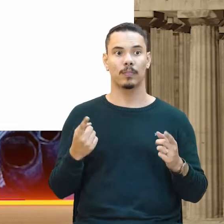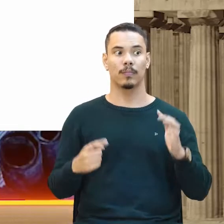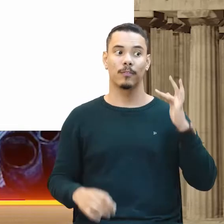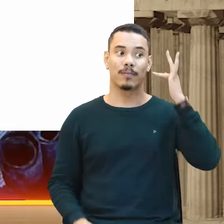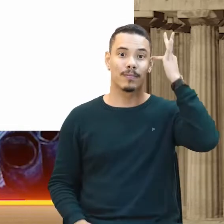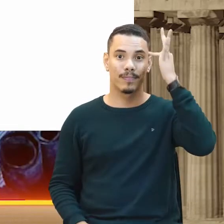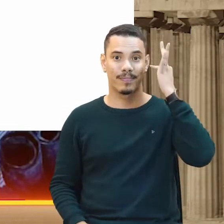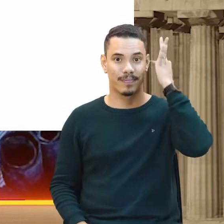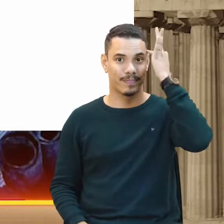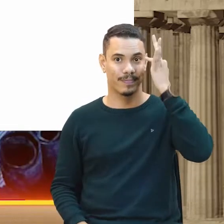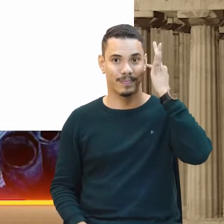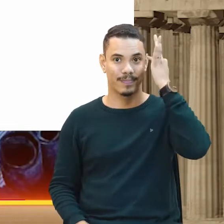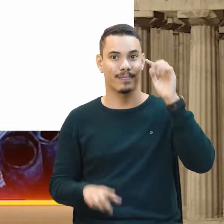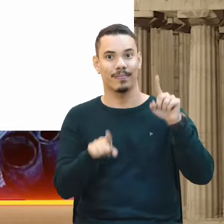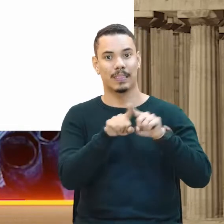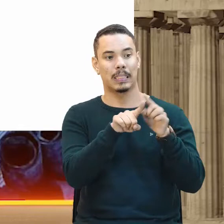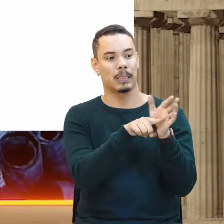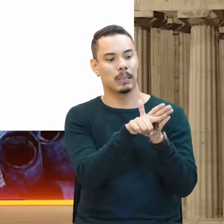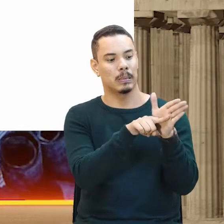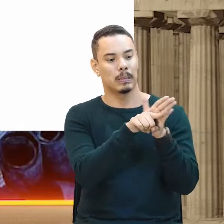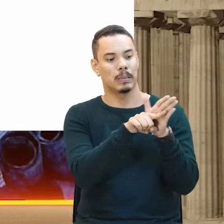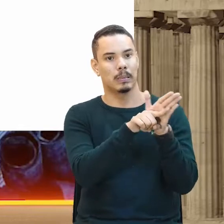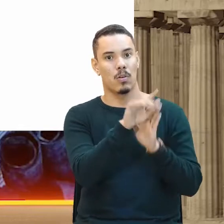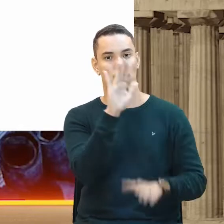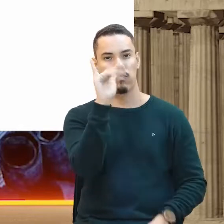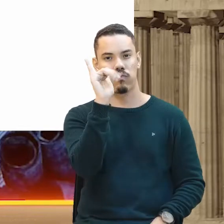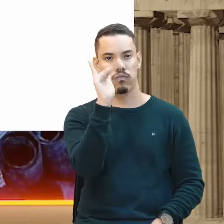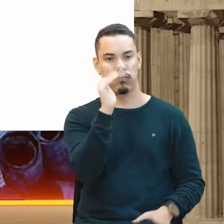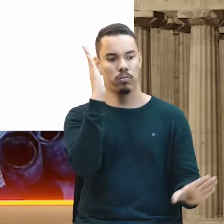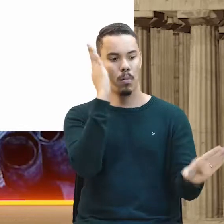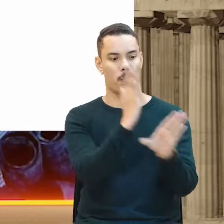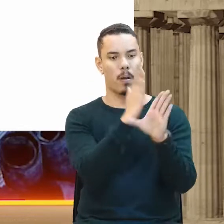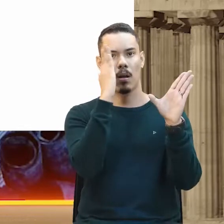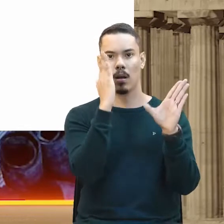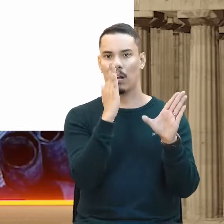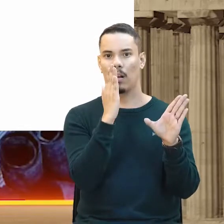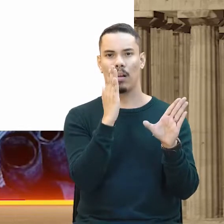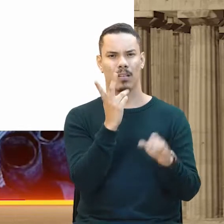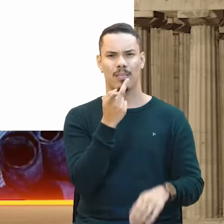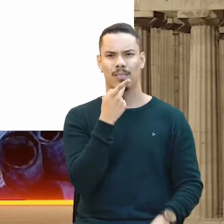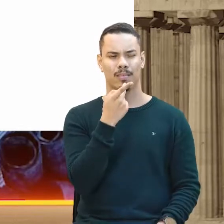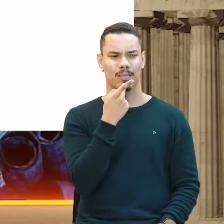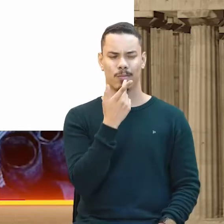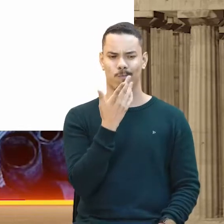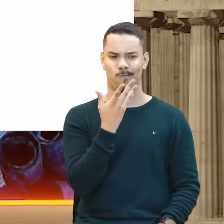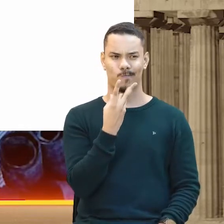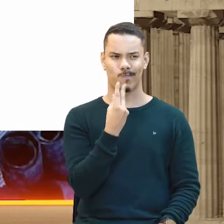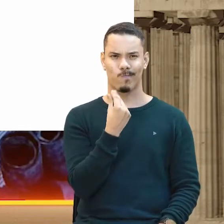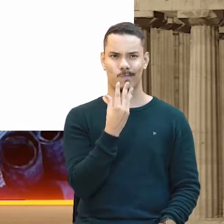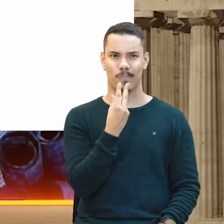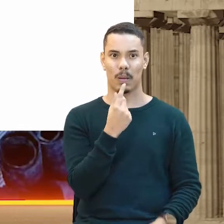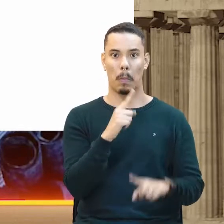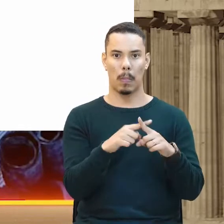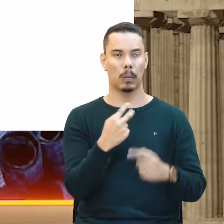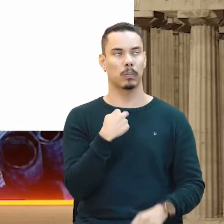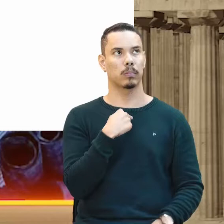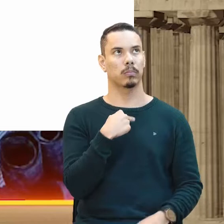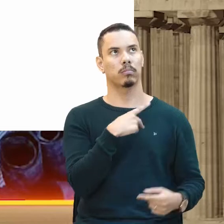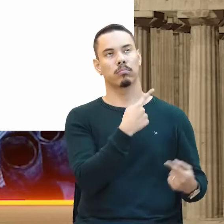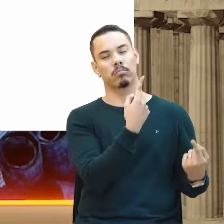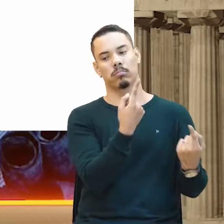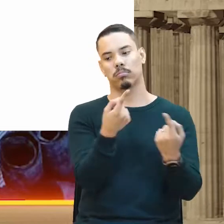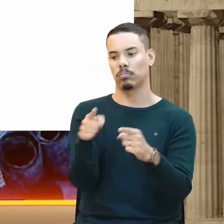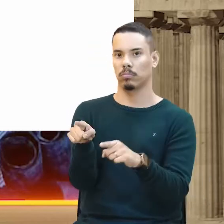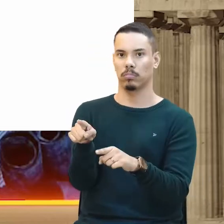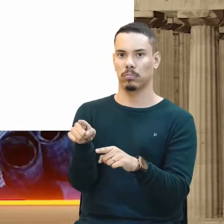a pesquisa científica que havia na época não poderia contrariar essas verdades.